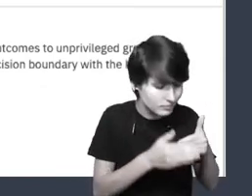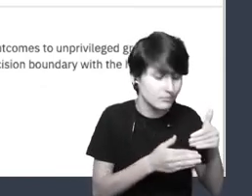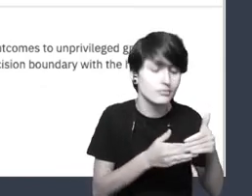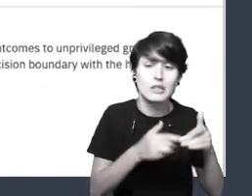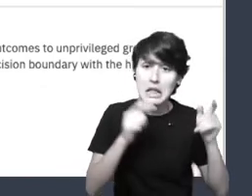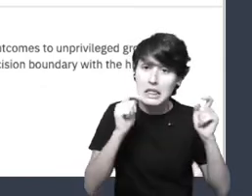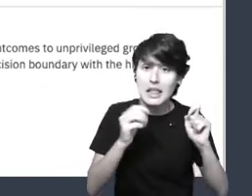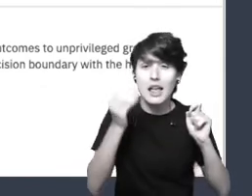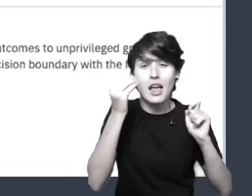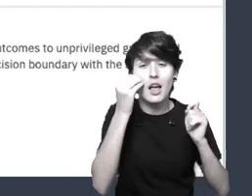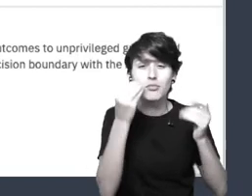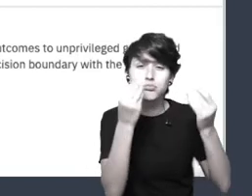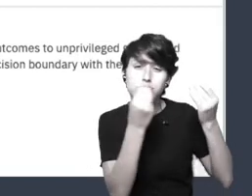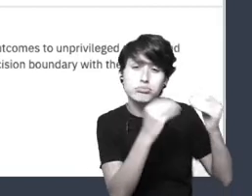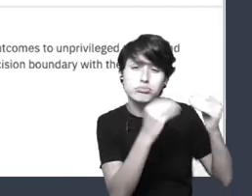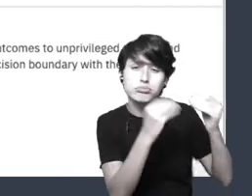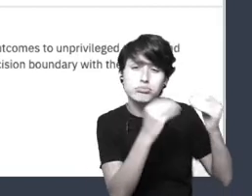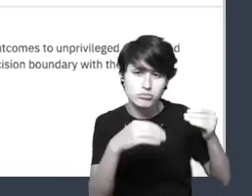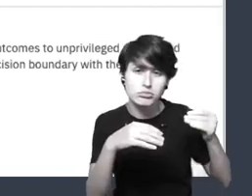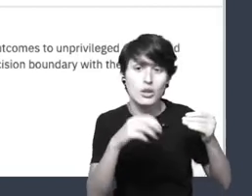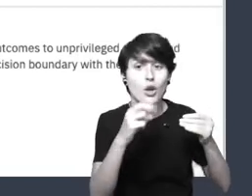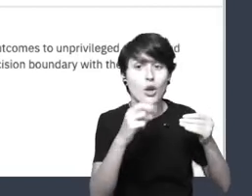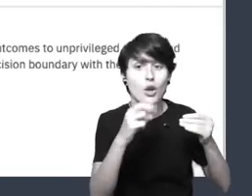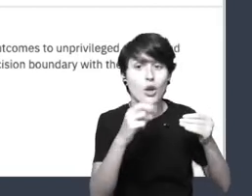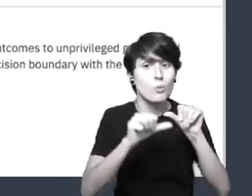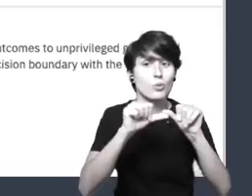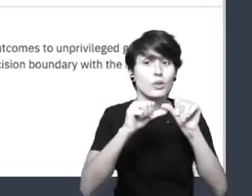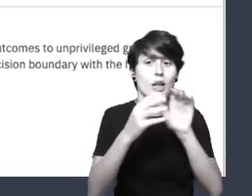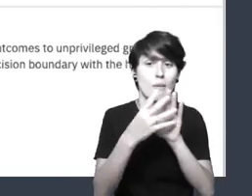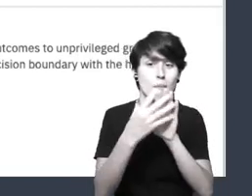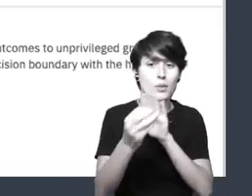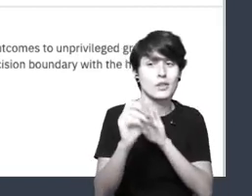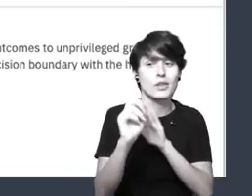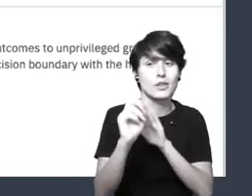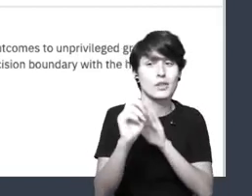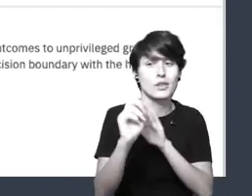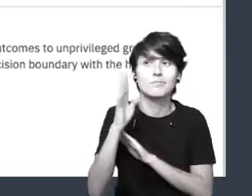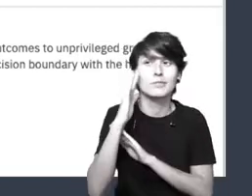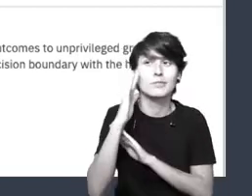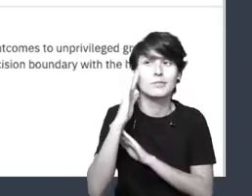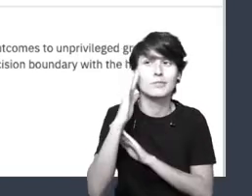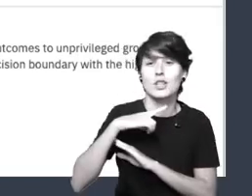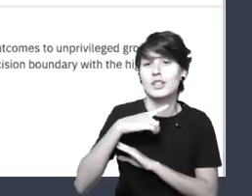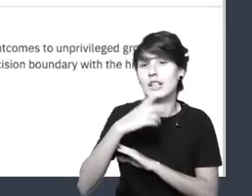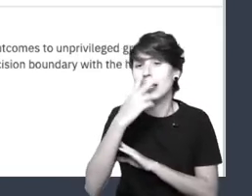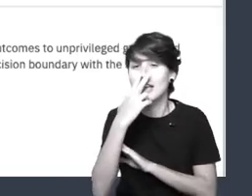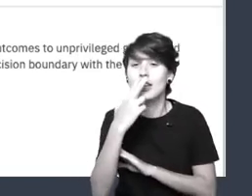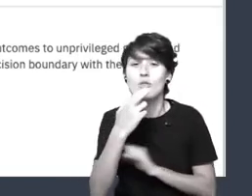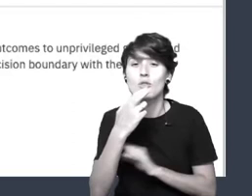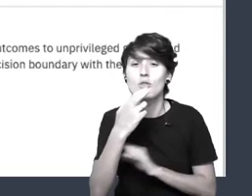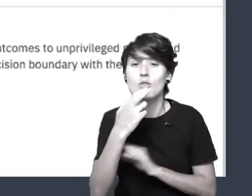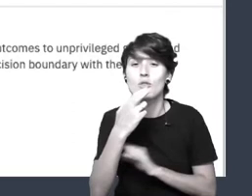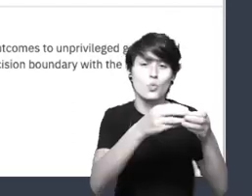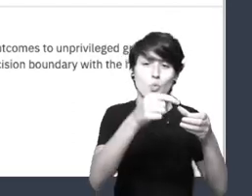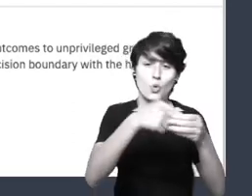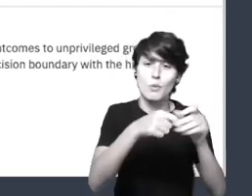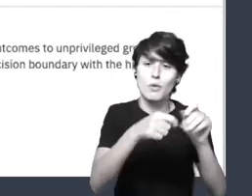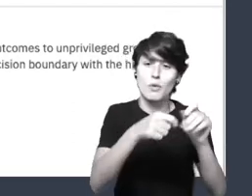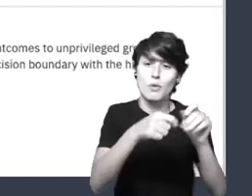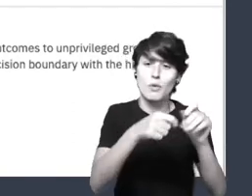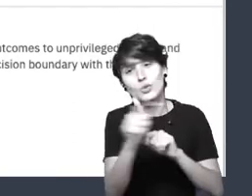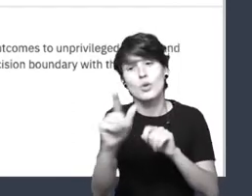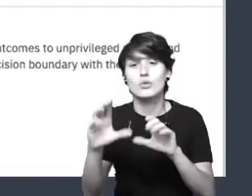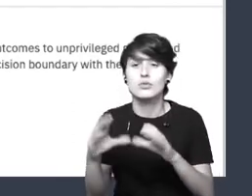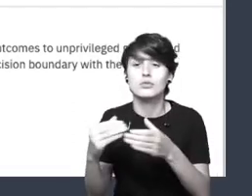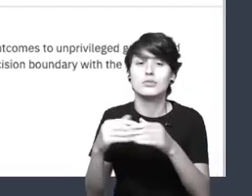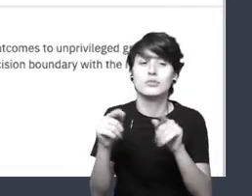dados, ou pode intervir nos modelos, ou vamos supor se a gente só tem as predições de uma black box, então só resta fazer a intervenção no nível